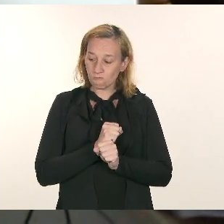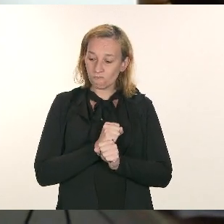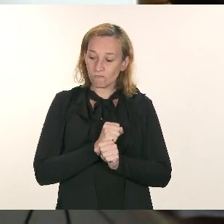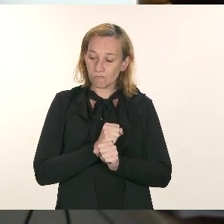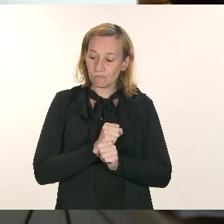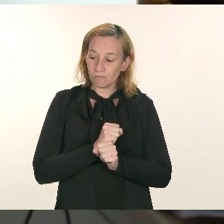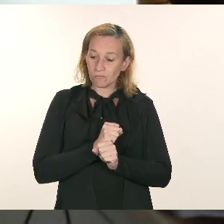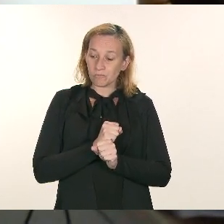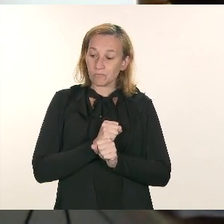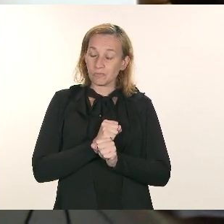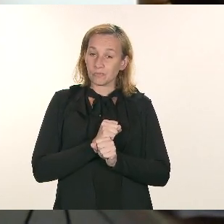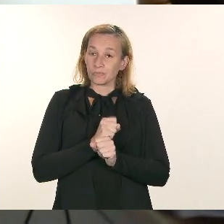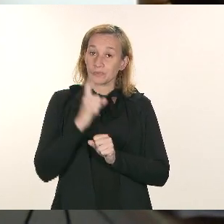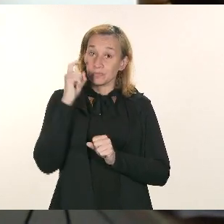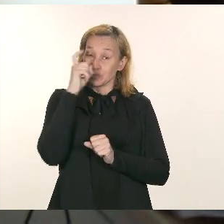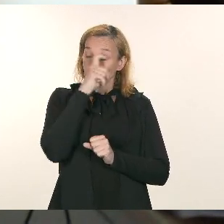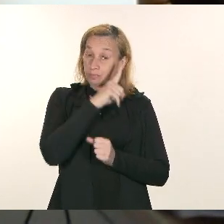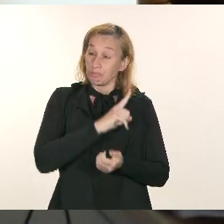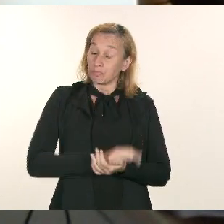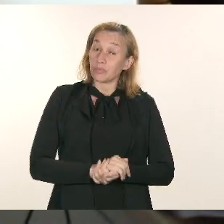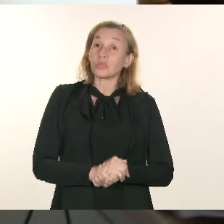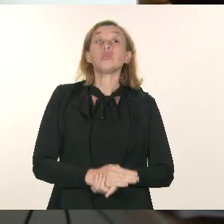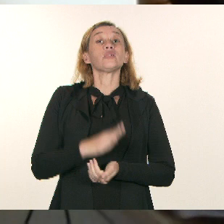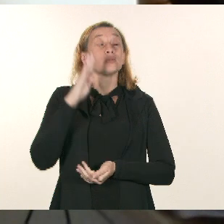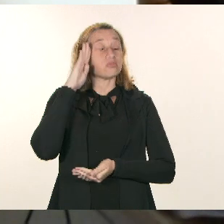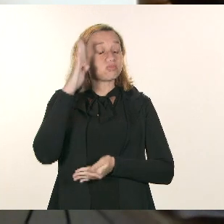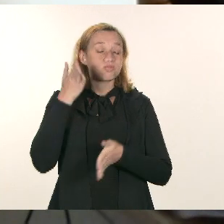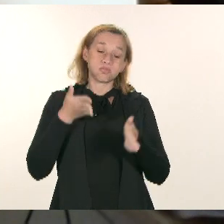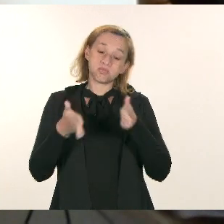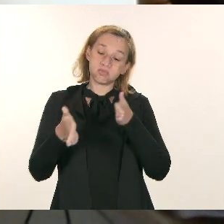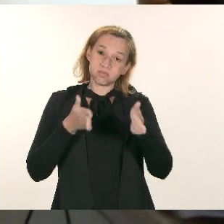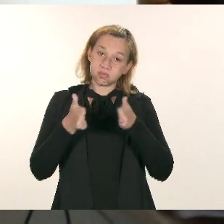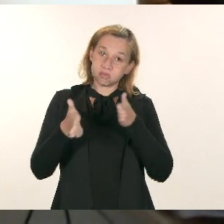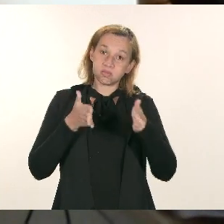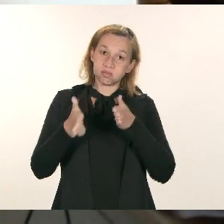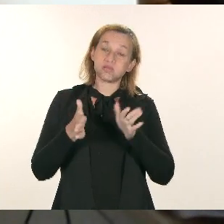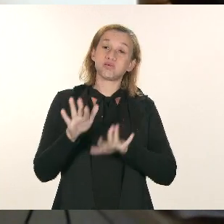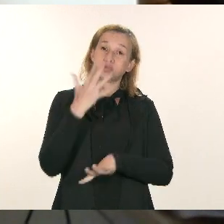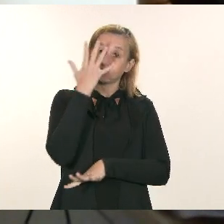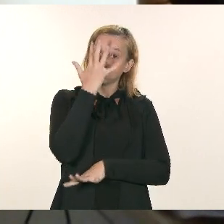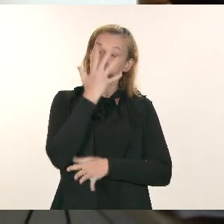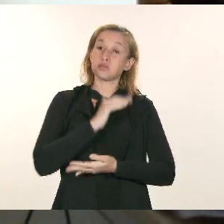muito atípico, principalmente nesse período carnavalesco.